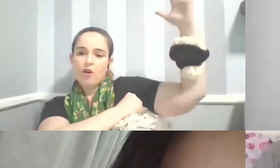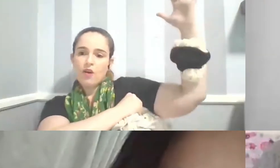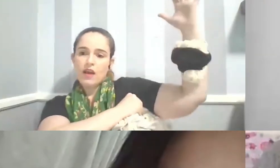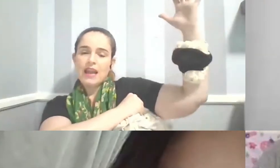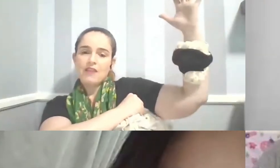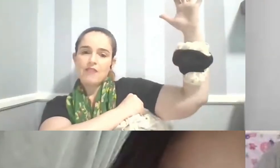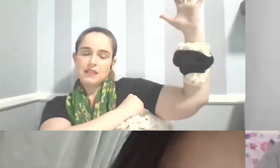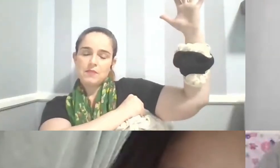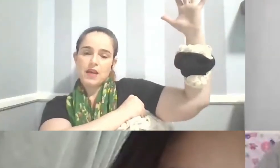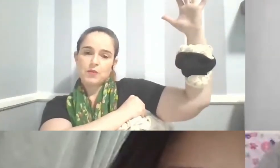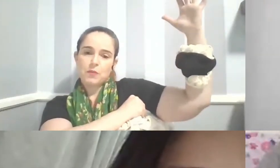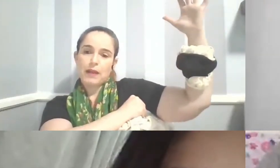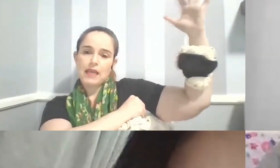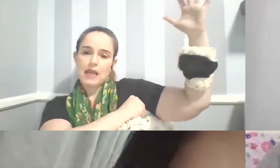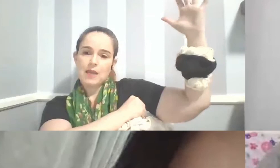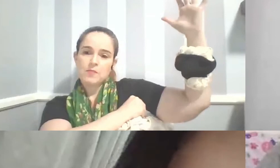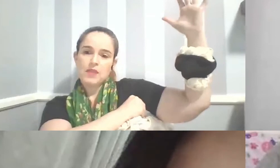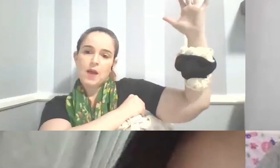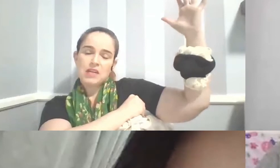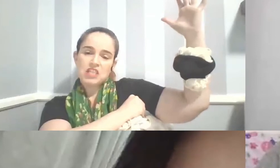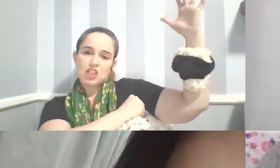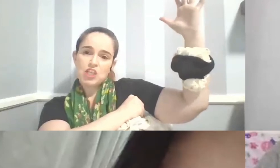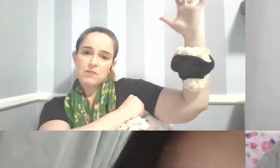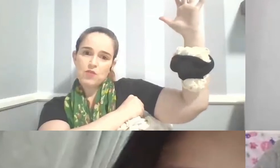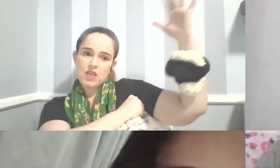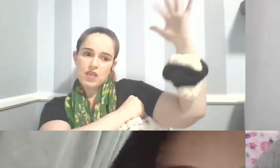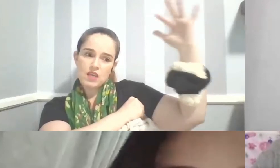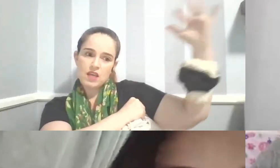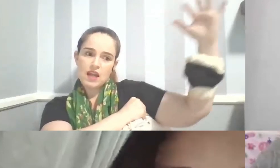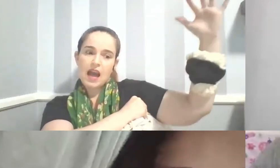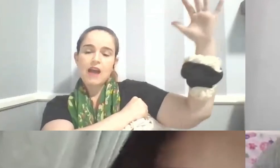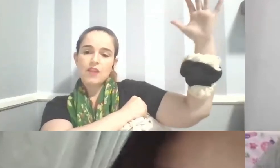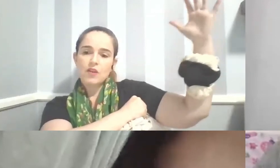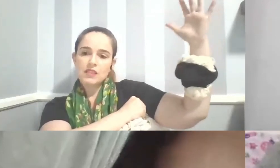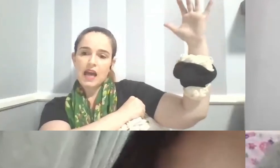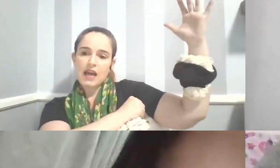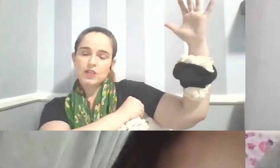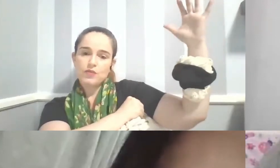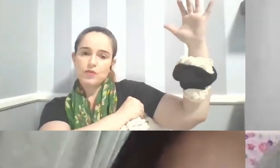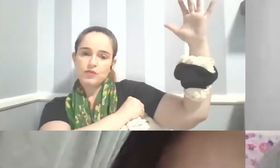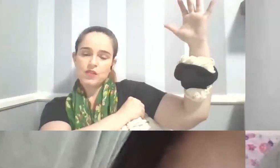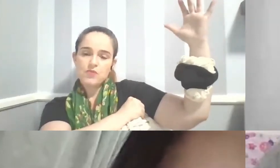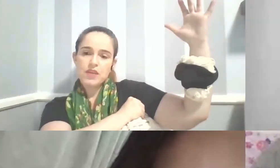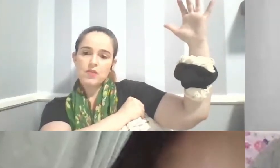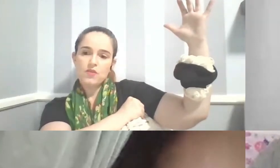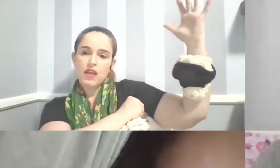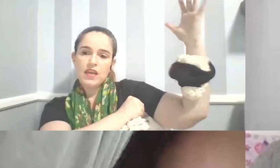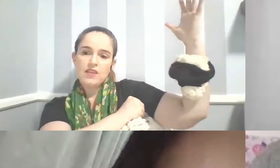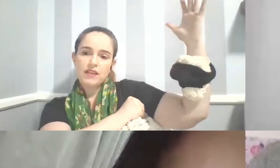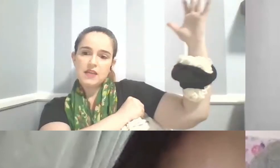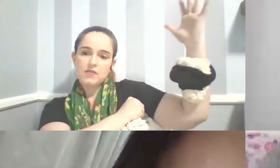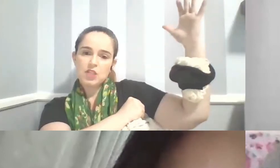E vou elevar esse membro. Para quê? Para a gente diminuir a velocidade do fluxo